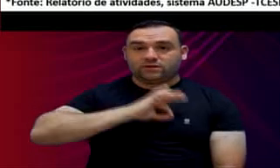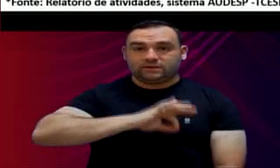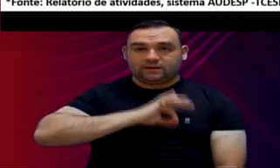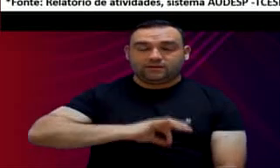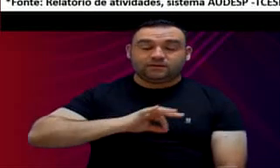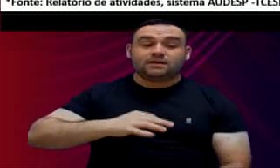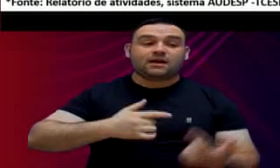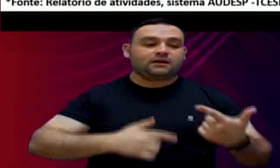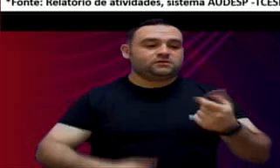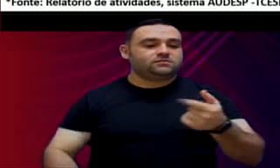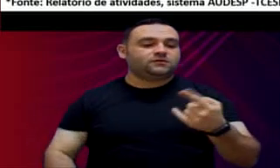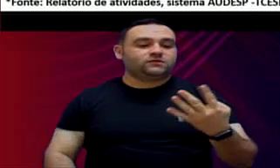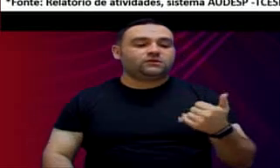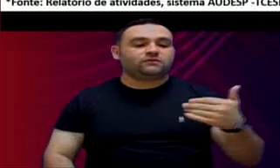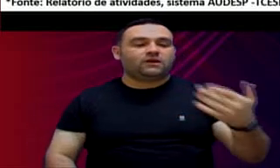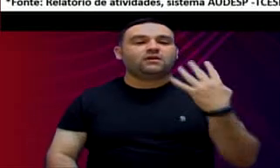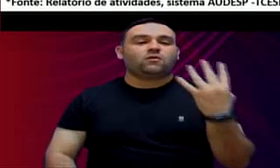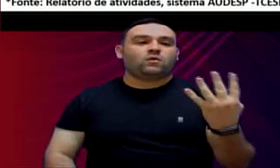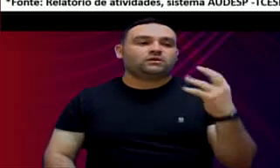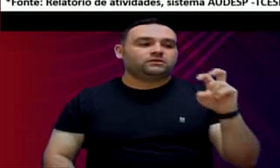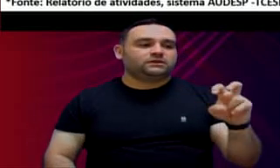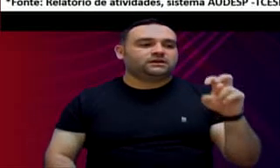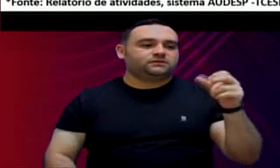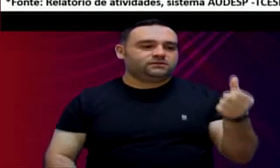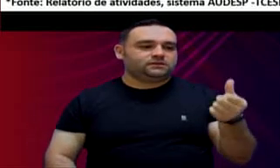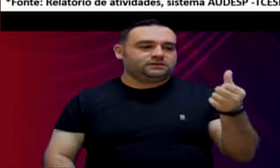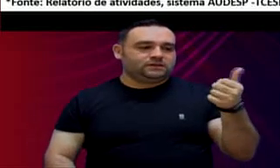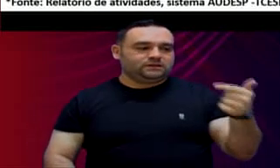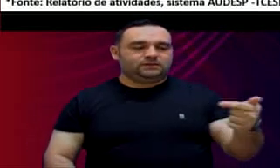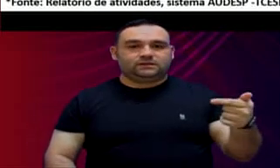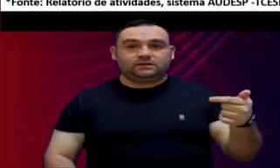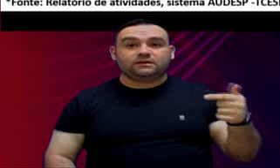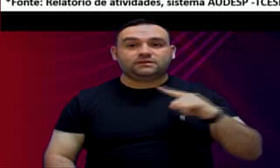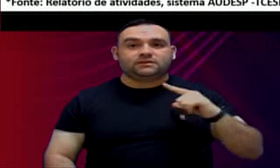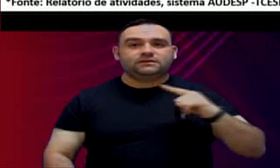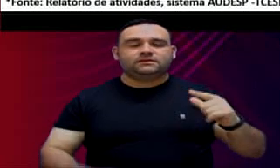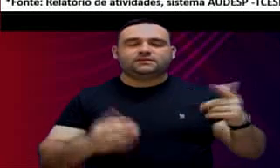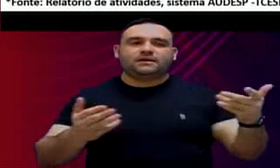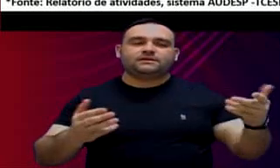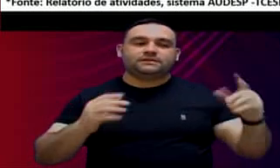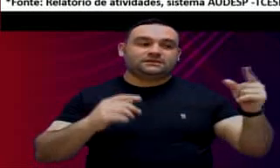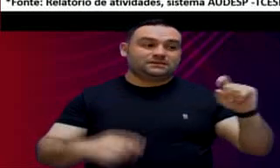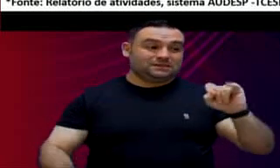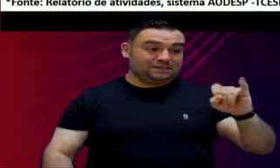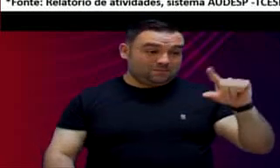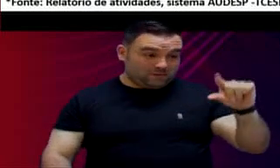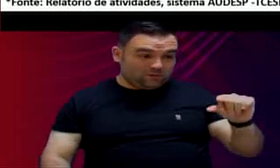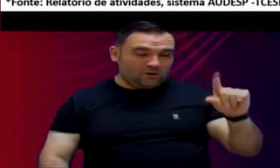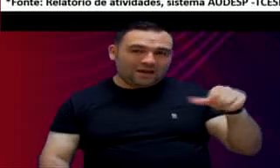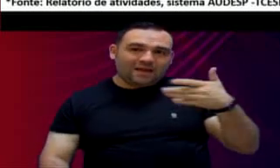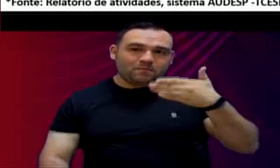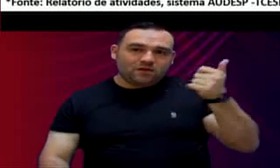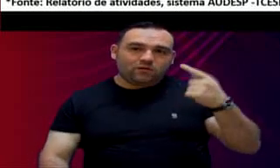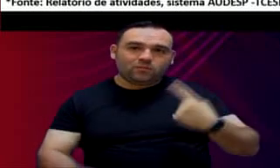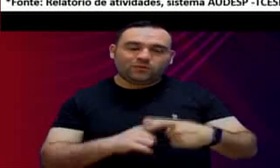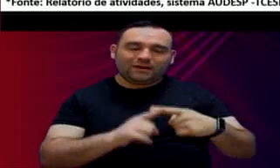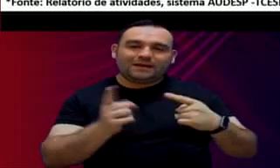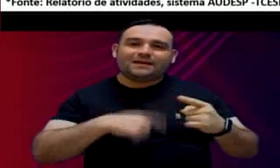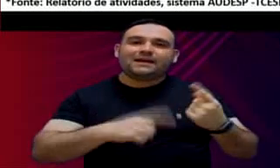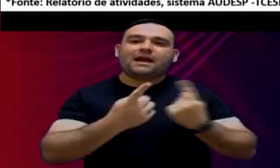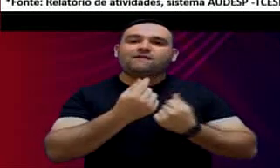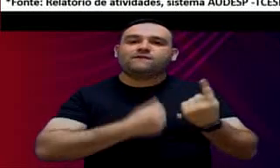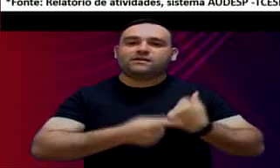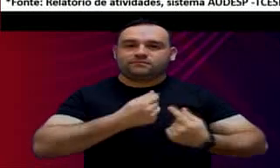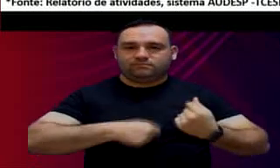índice para 2024 4.567 com a polaridade quanto menor melhor Lembrando que é o viés